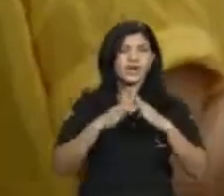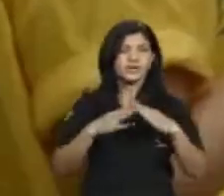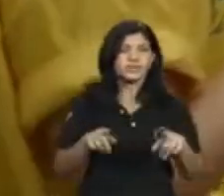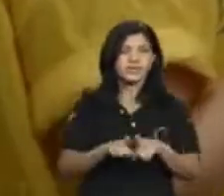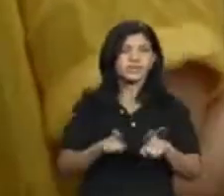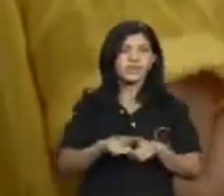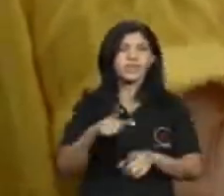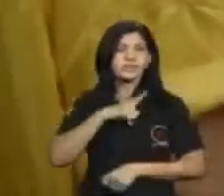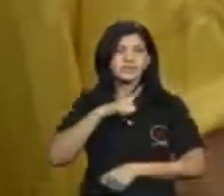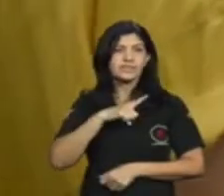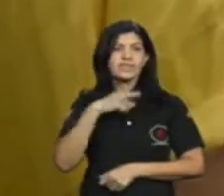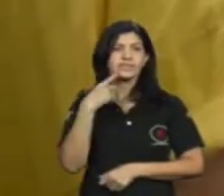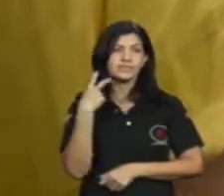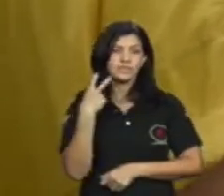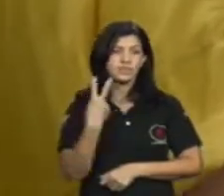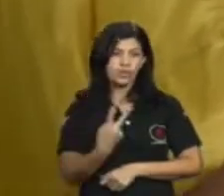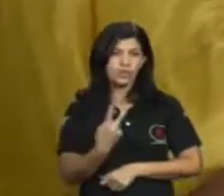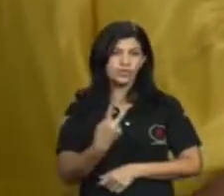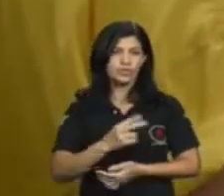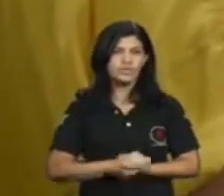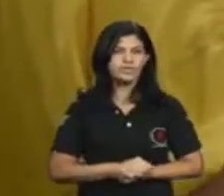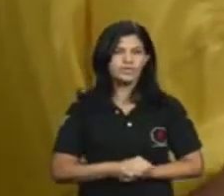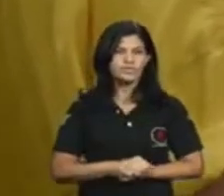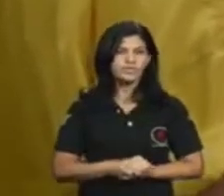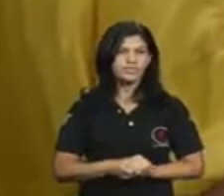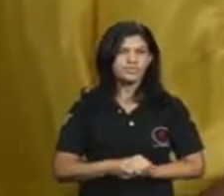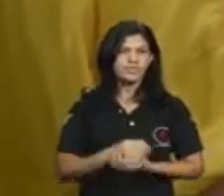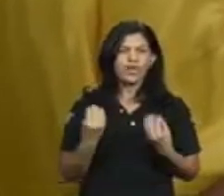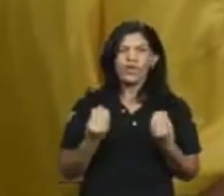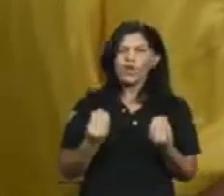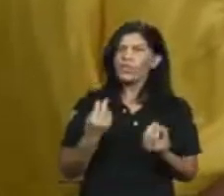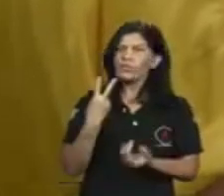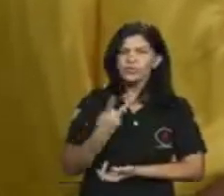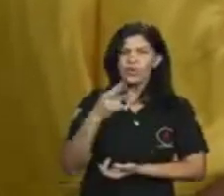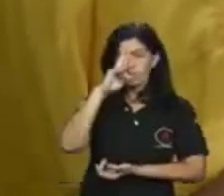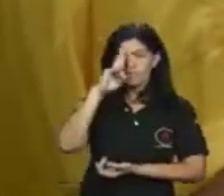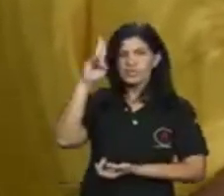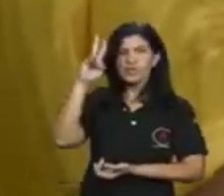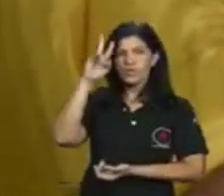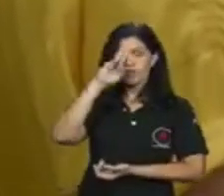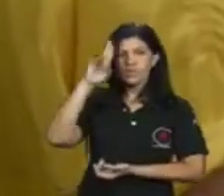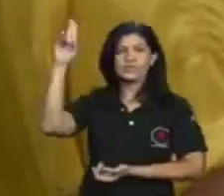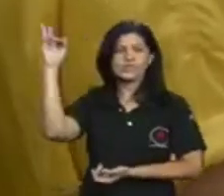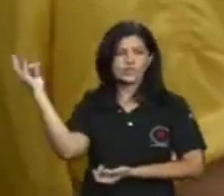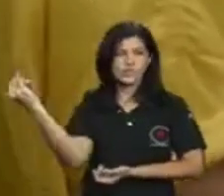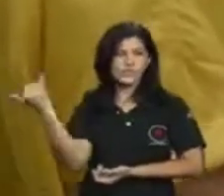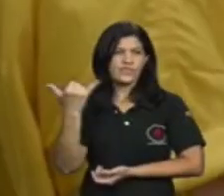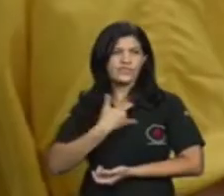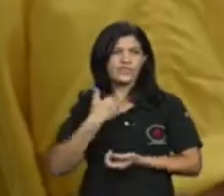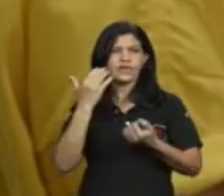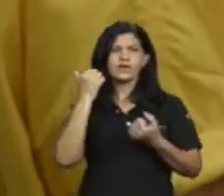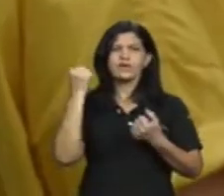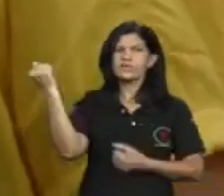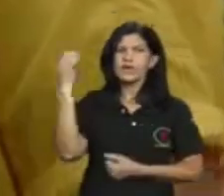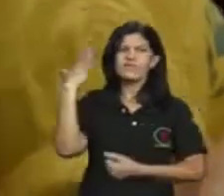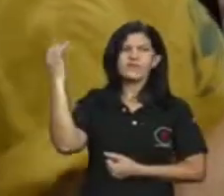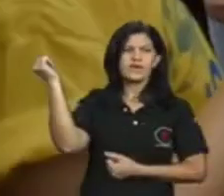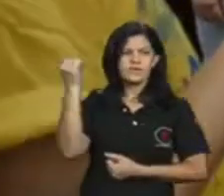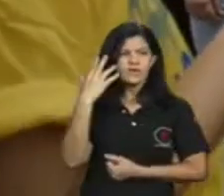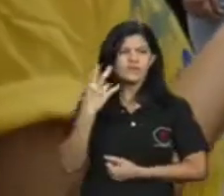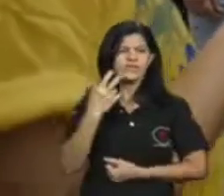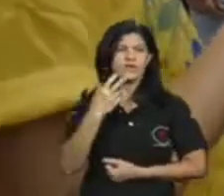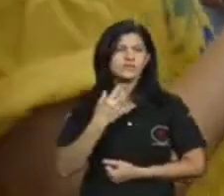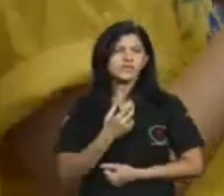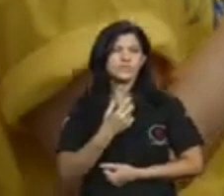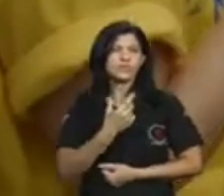2. Aí eu disse, como 2, Senhor? E o Senhor foi me dando 2, 2, 2, 2, e disse,